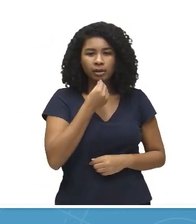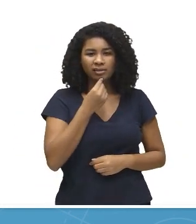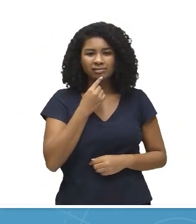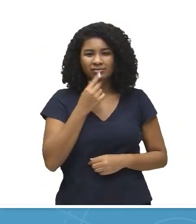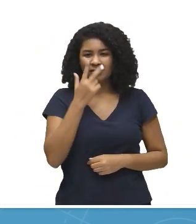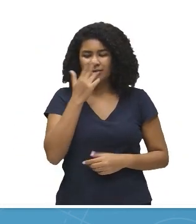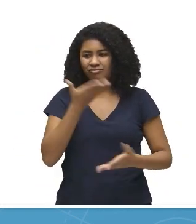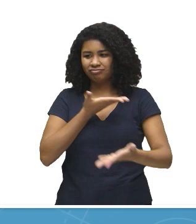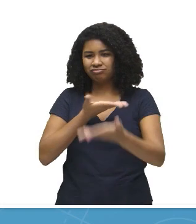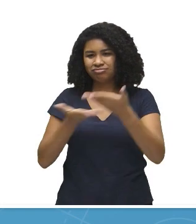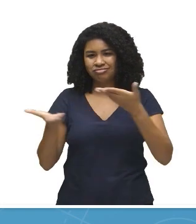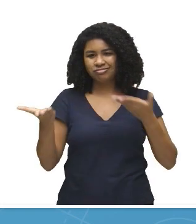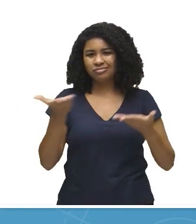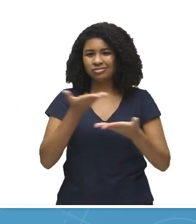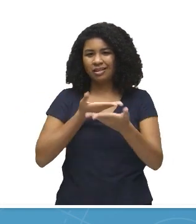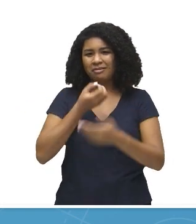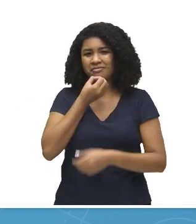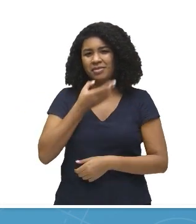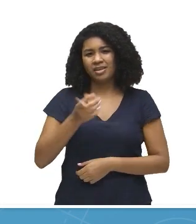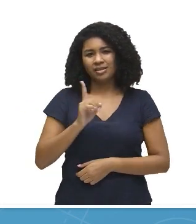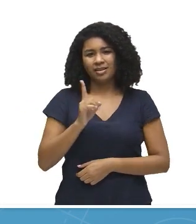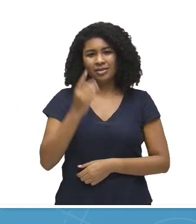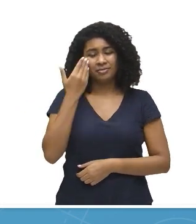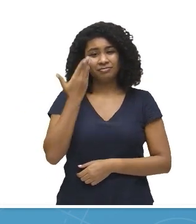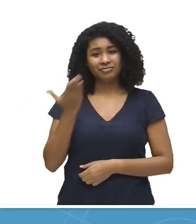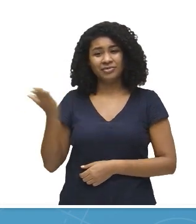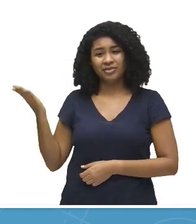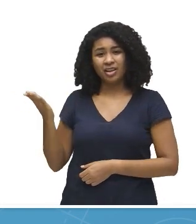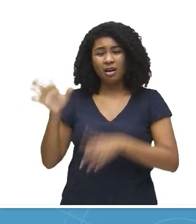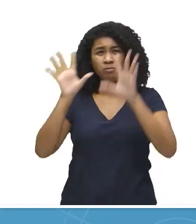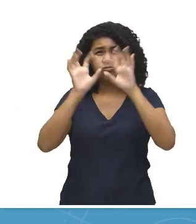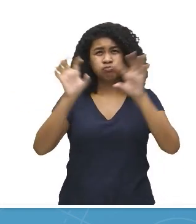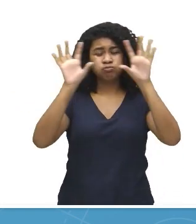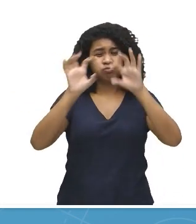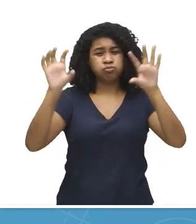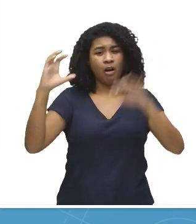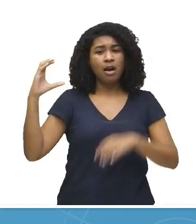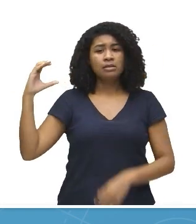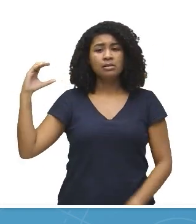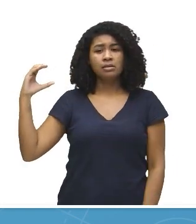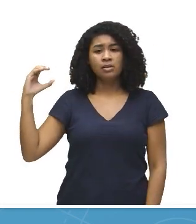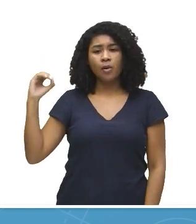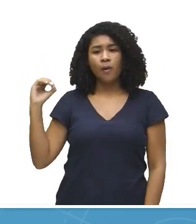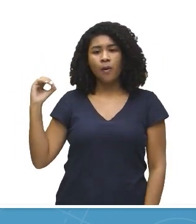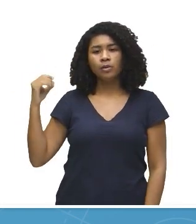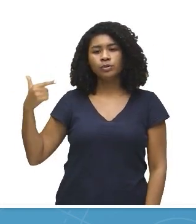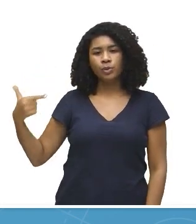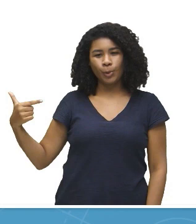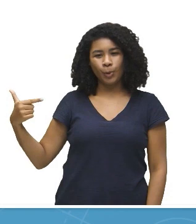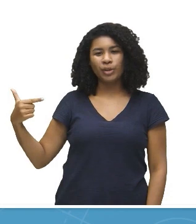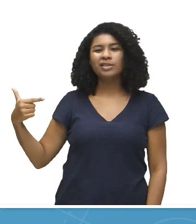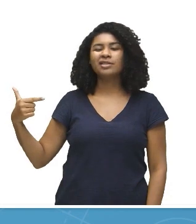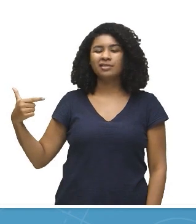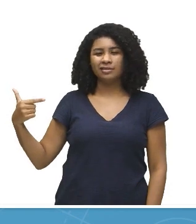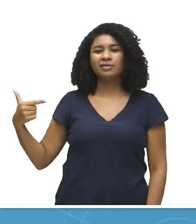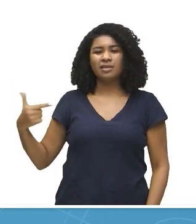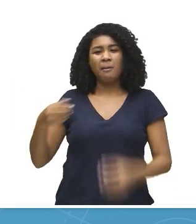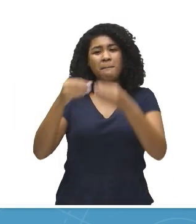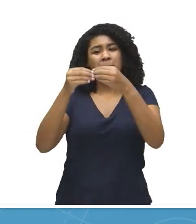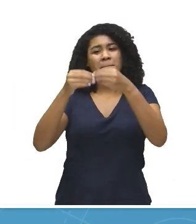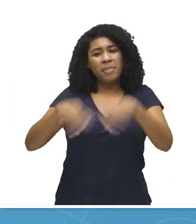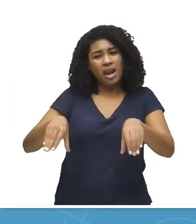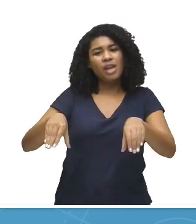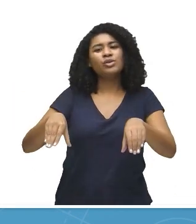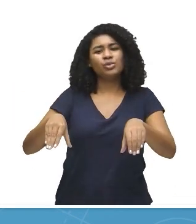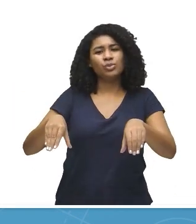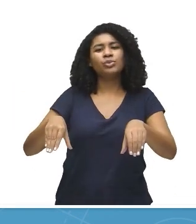toda essa fumaça que está sendo emitida, né, gás carbônico, que é emitido para a atmosfera. E